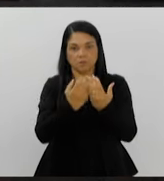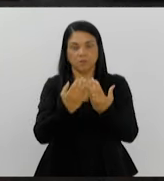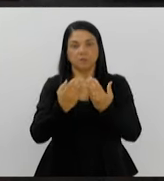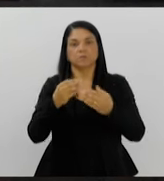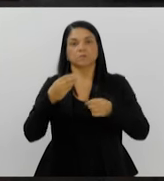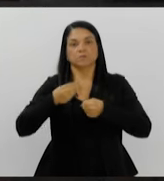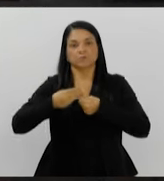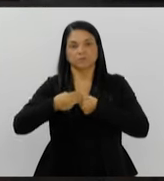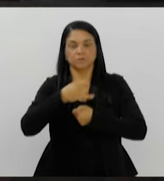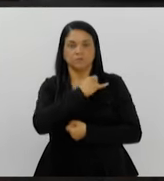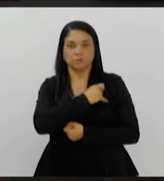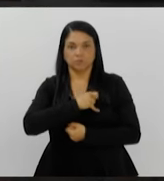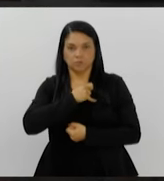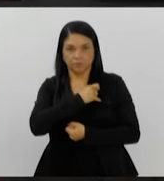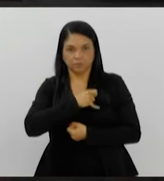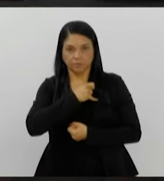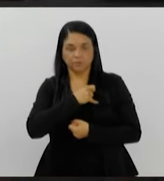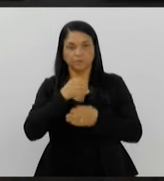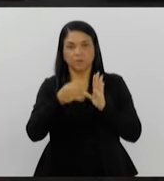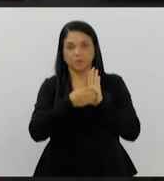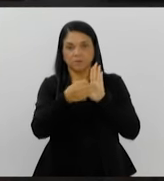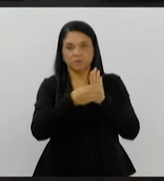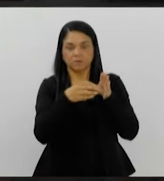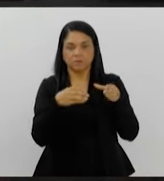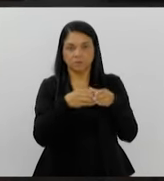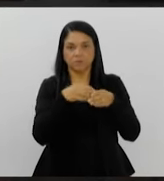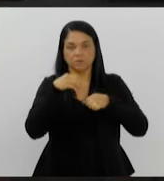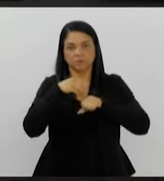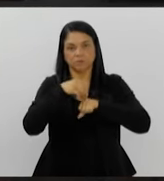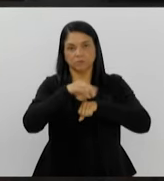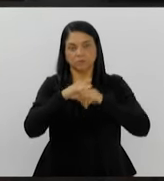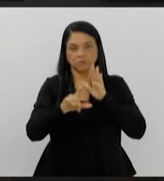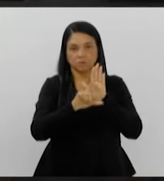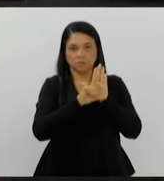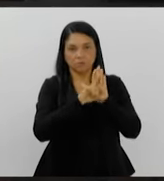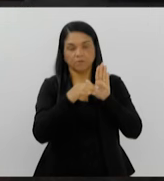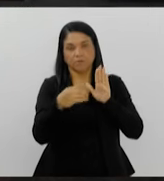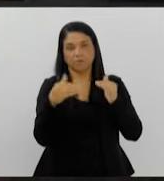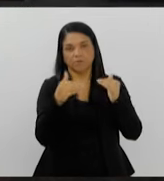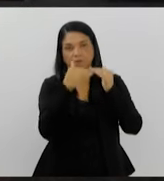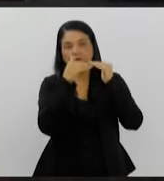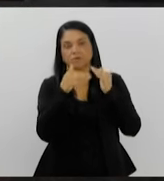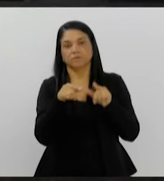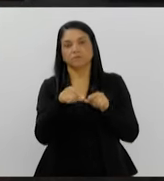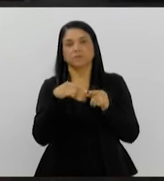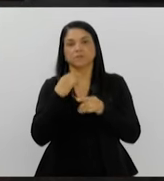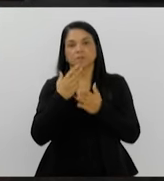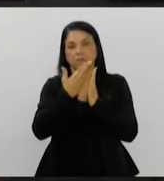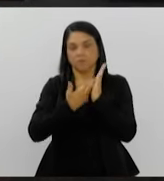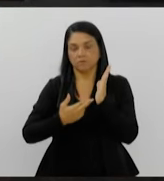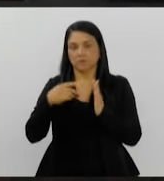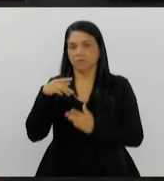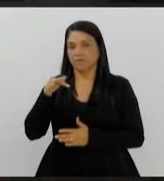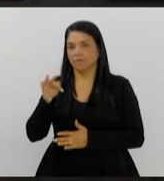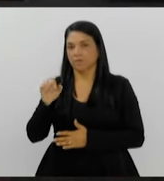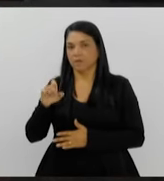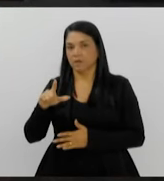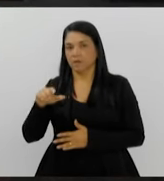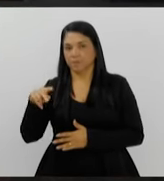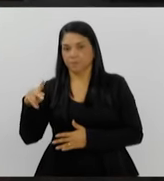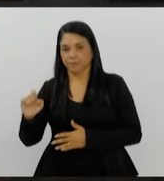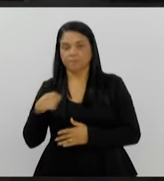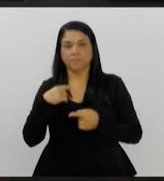São João do Meri indicações legislativas favorá relatoria do deputado Felipe Soares em